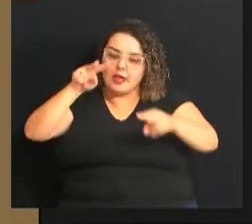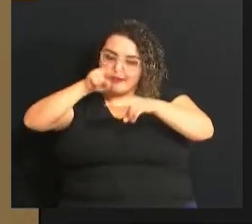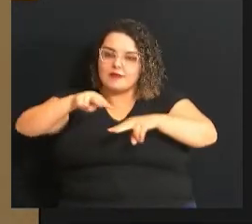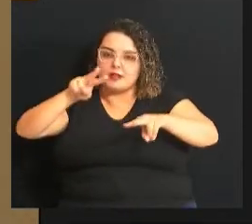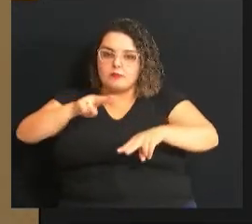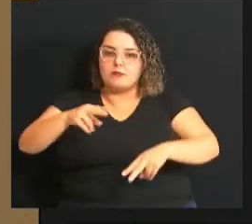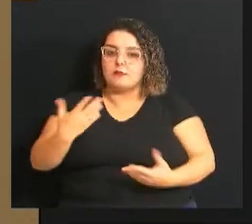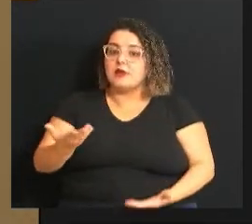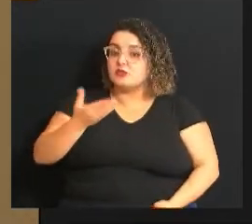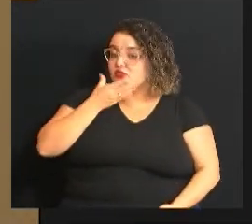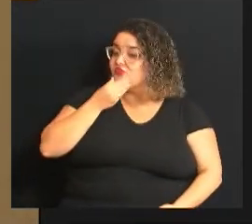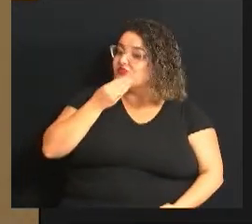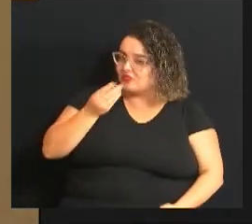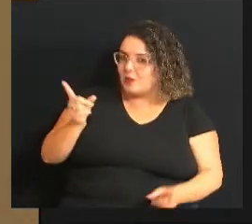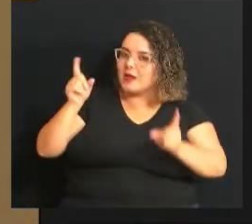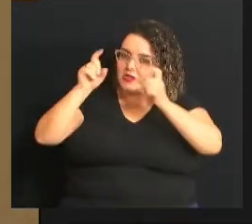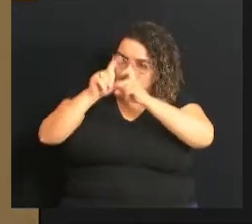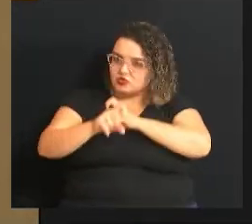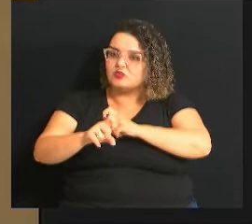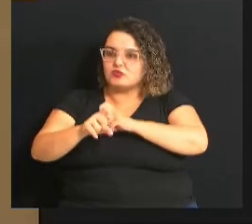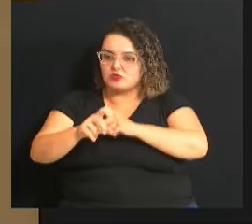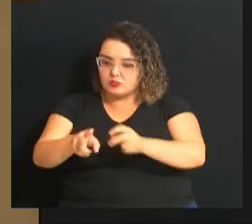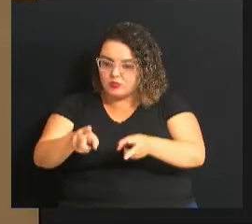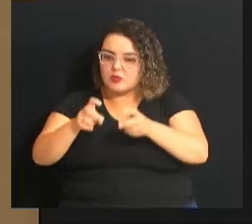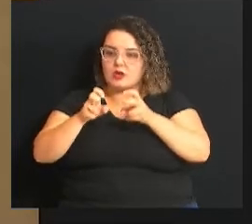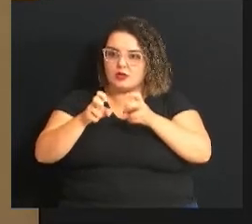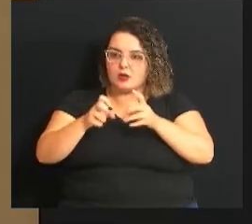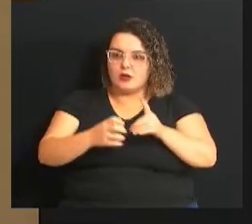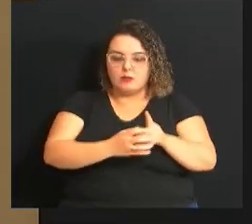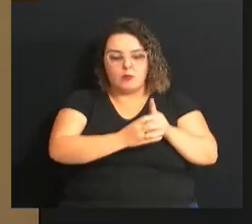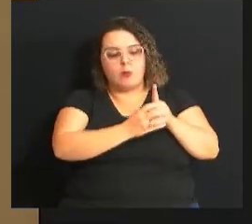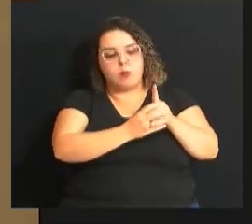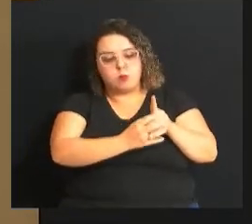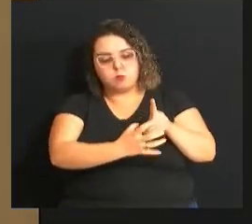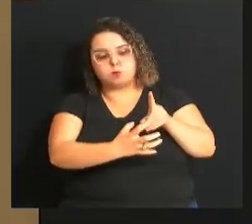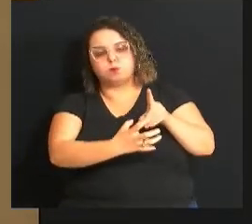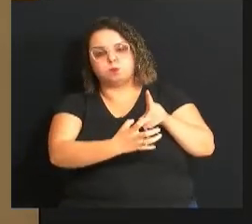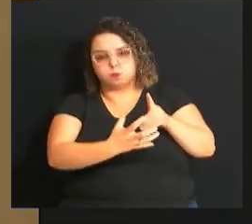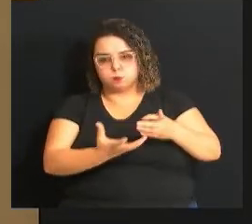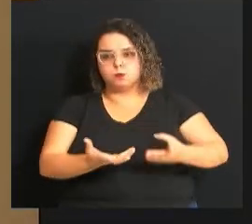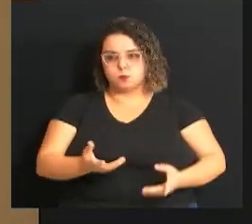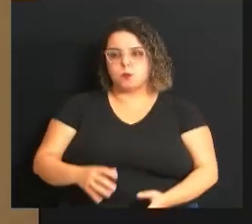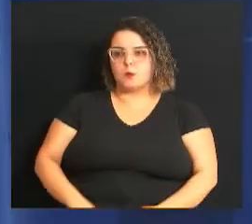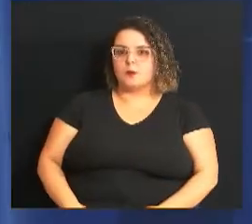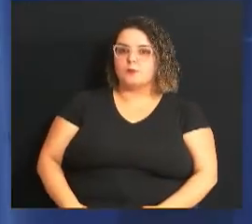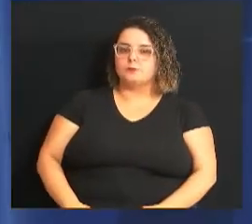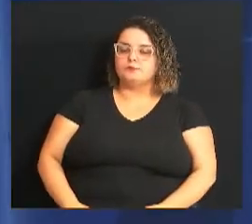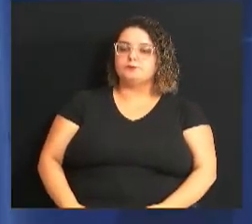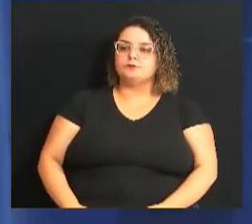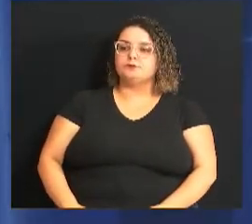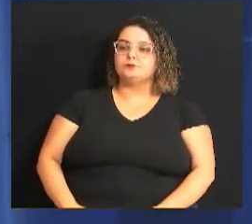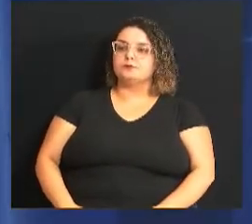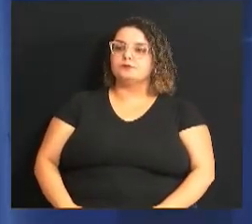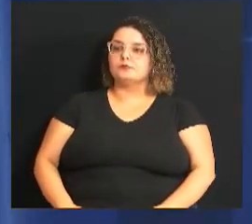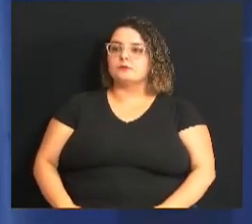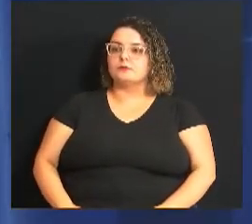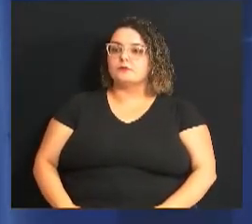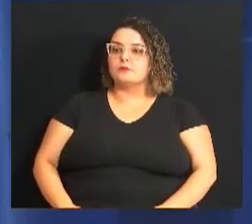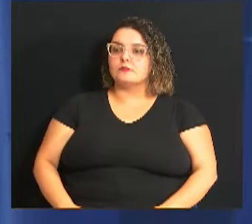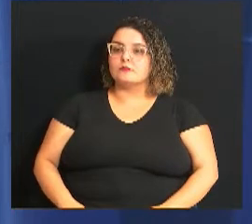acaba sendo mais difícil para a família perceber esse aumento do testículo. E